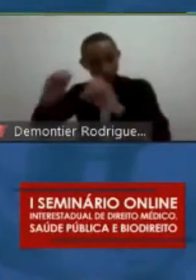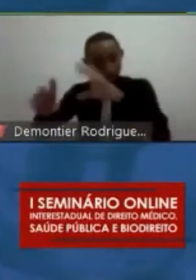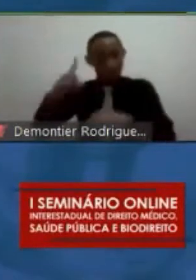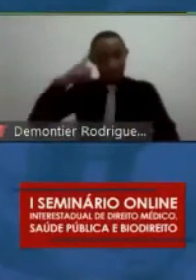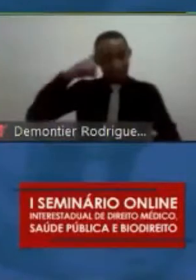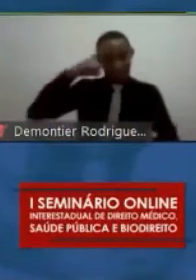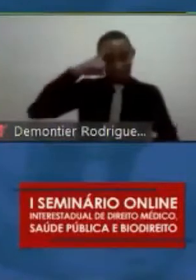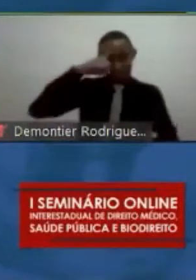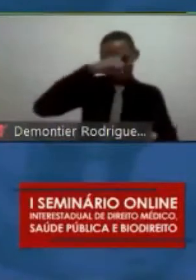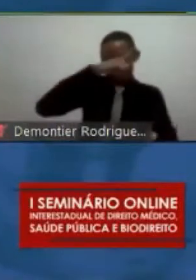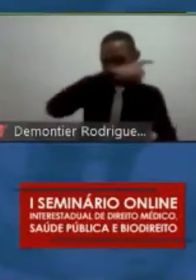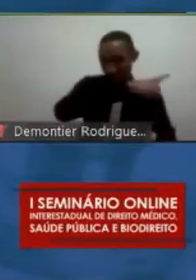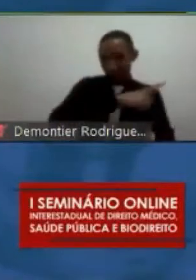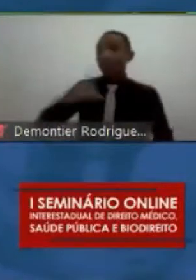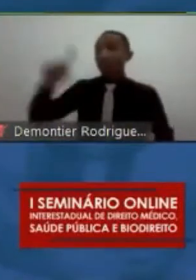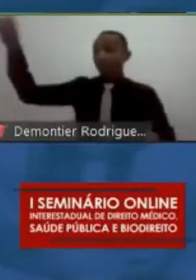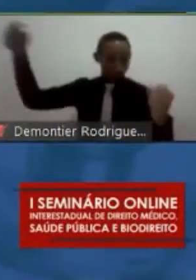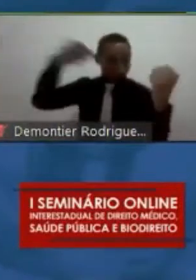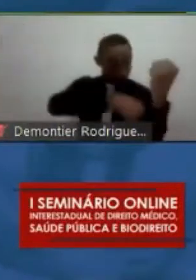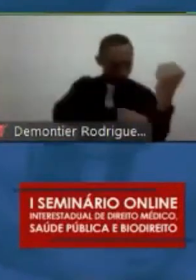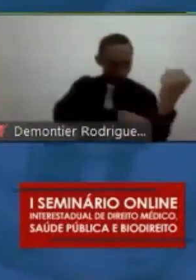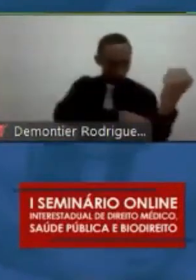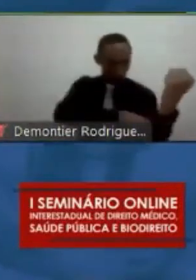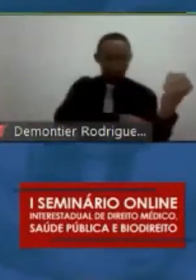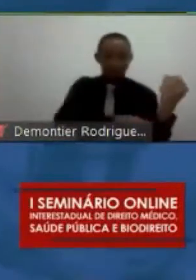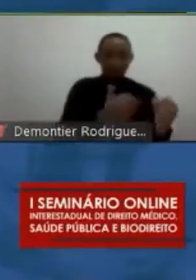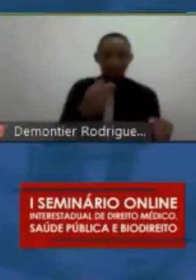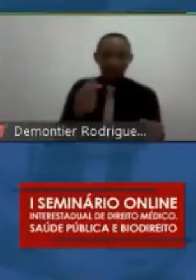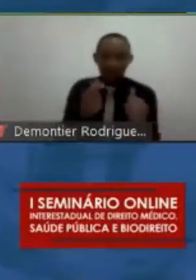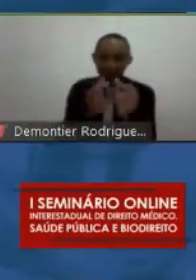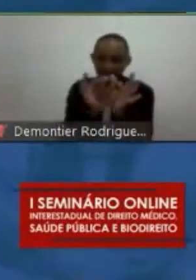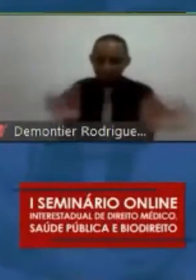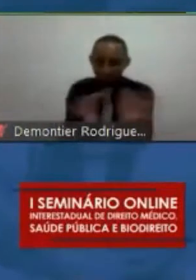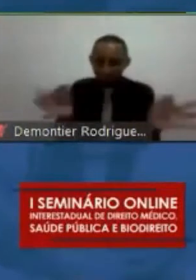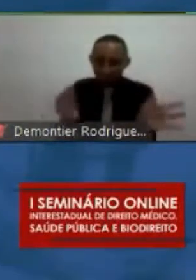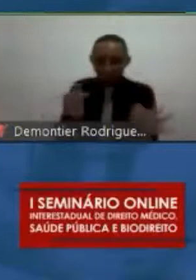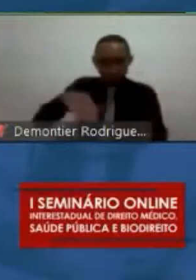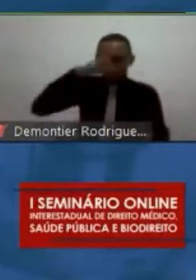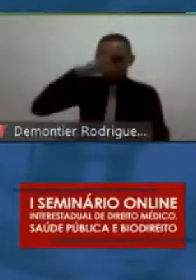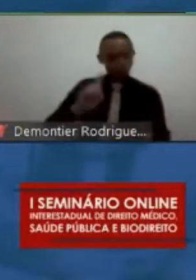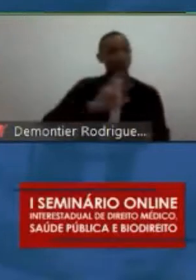de sangue não é barato, apesar da percepção das pessoas ser de que é de graça.